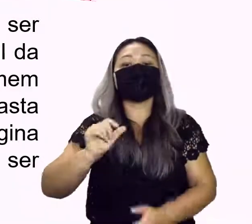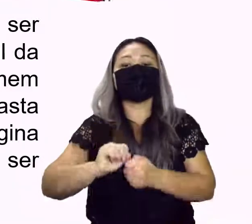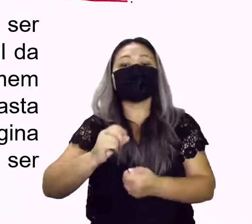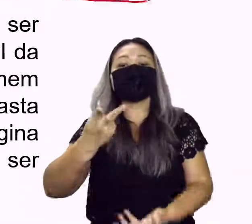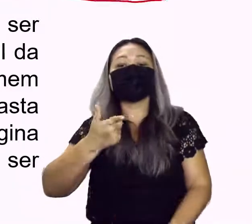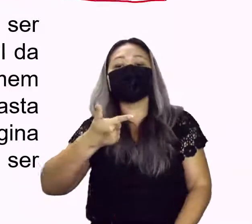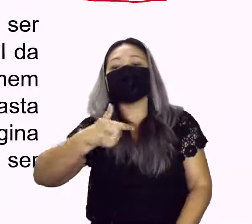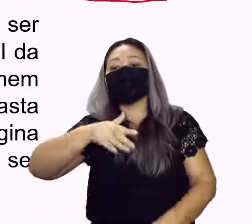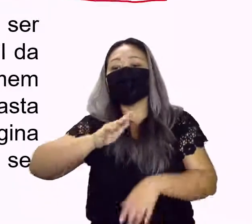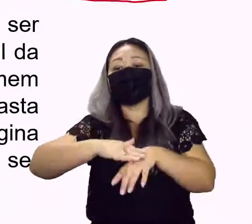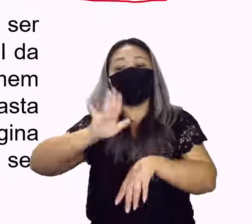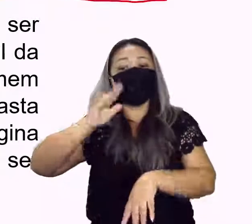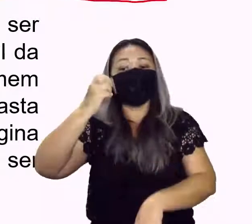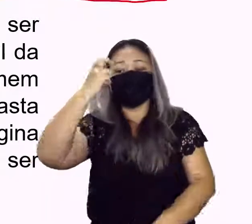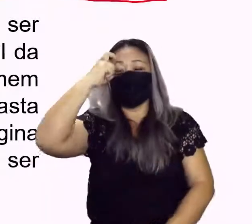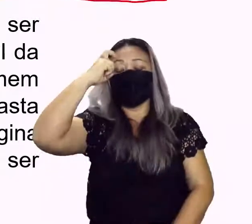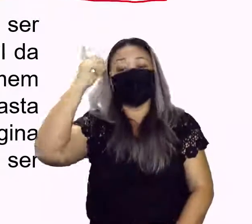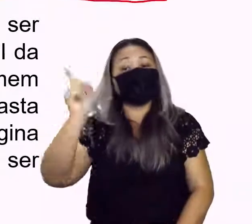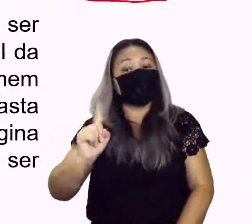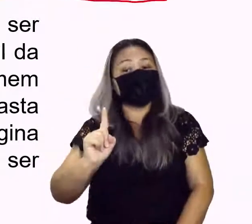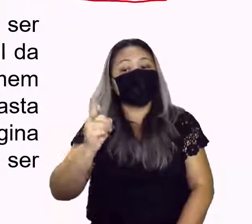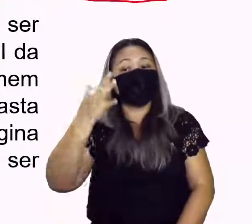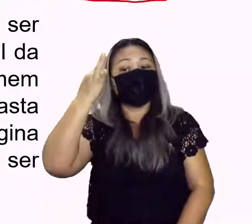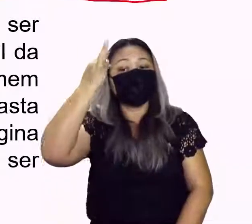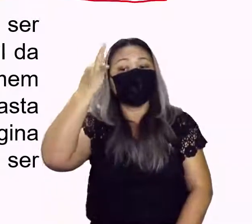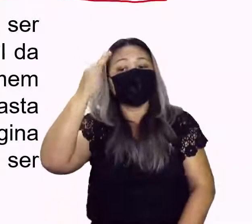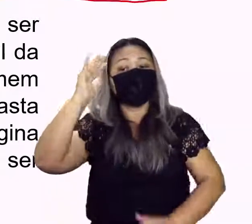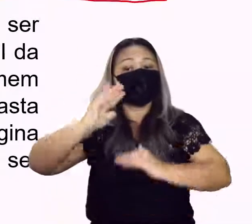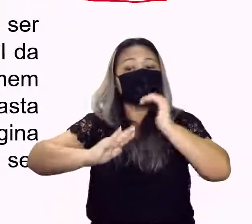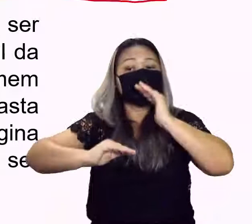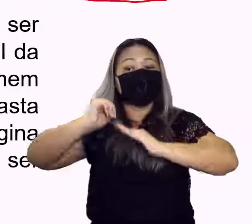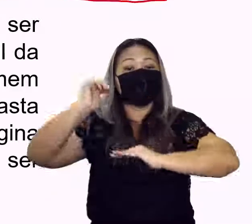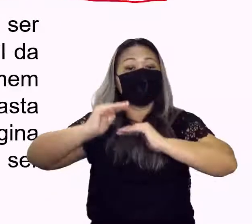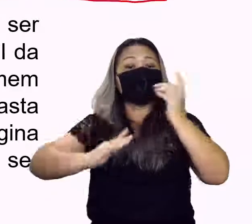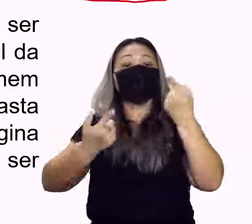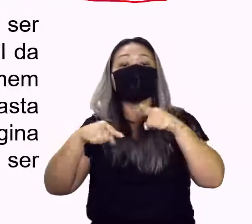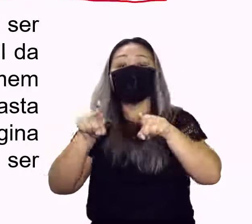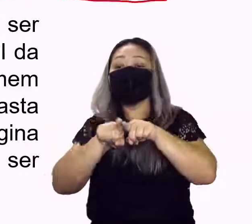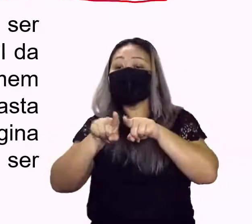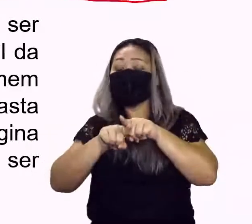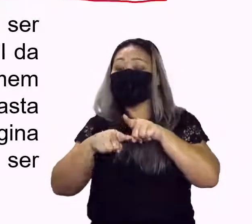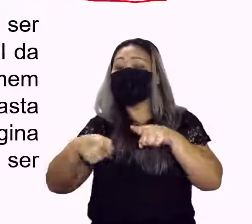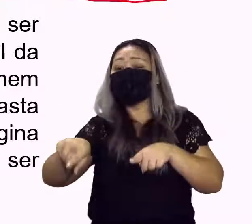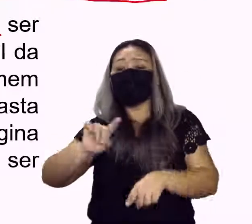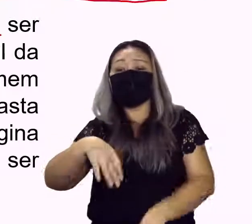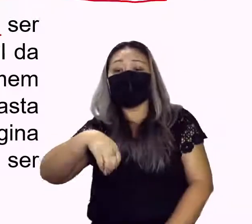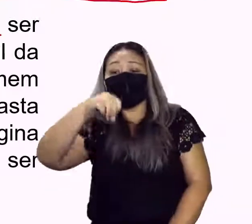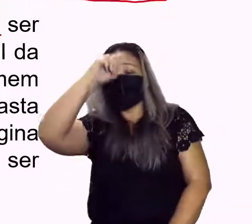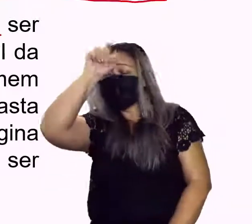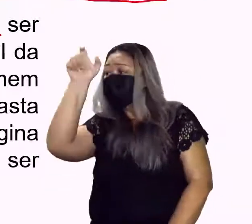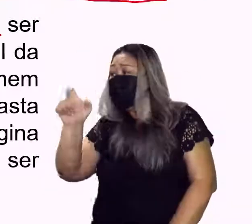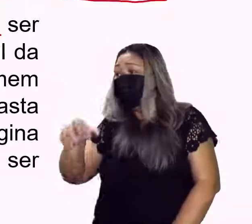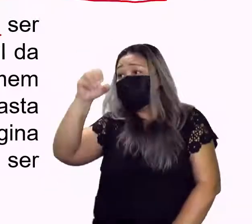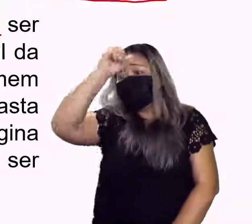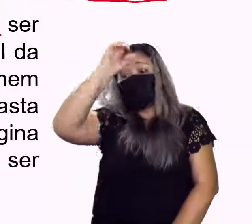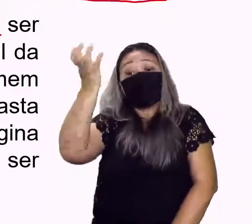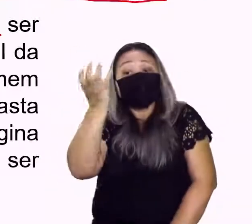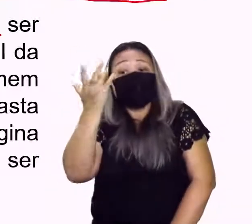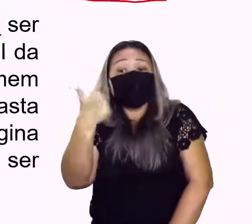não filósofo. Nem também os ignorantes filosofam ou desejam ser